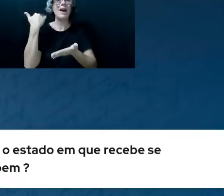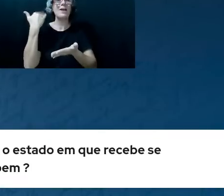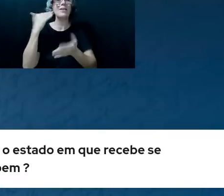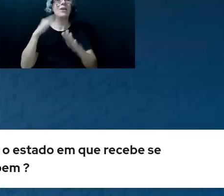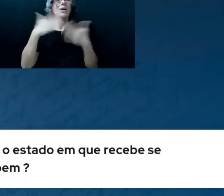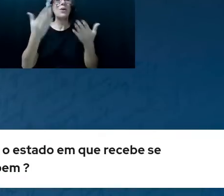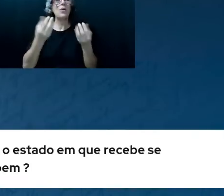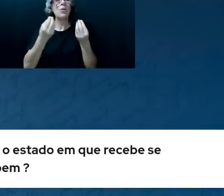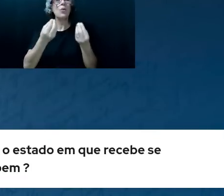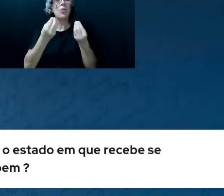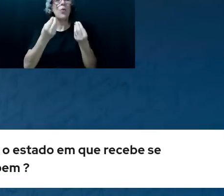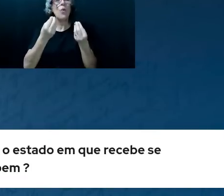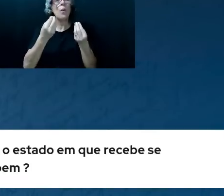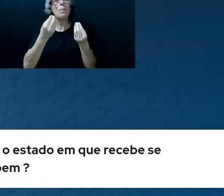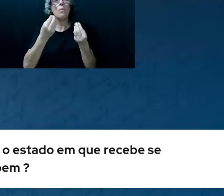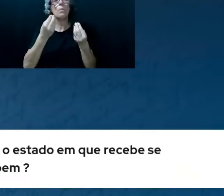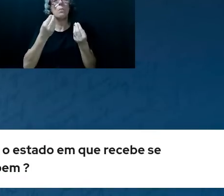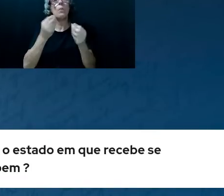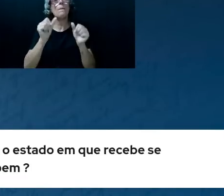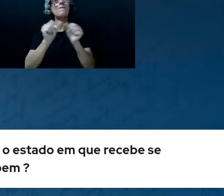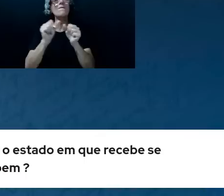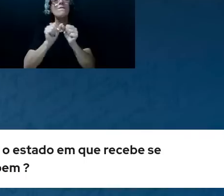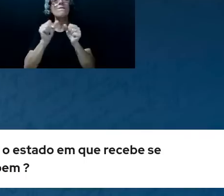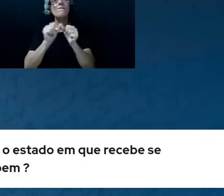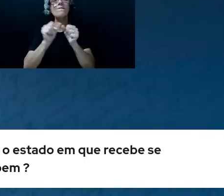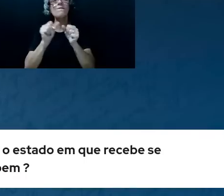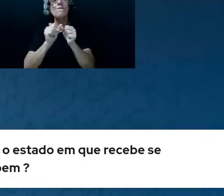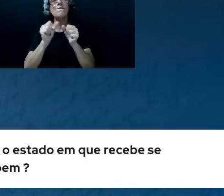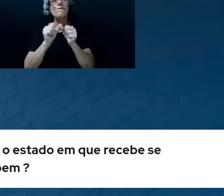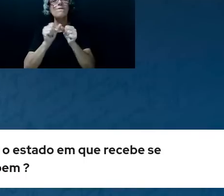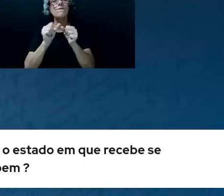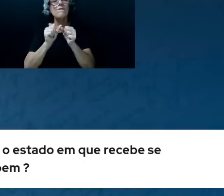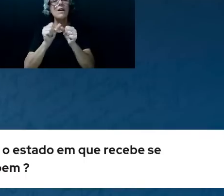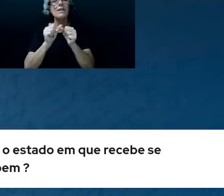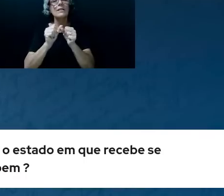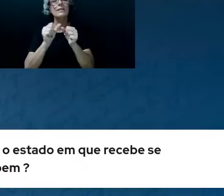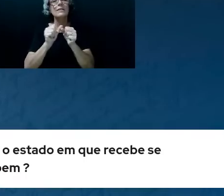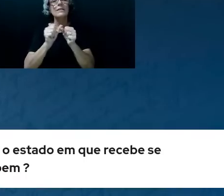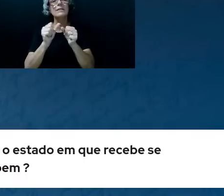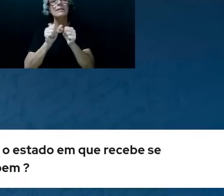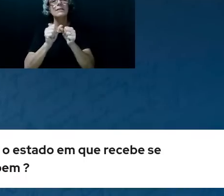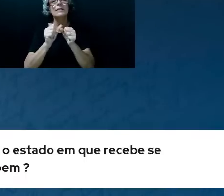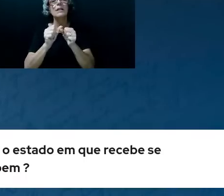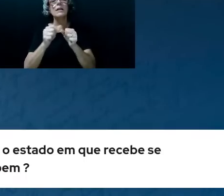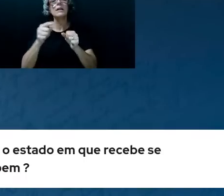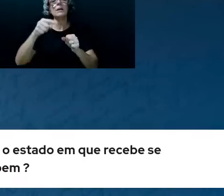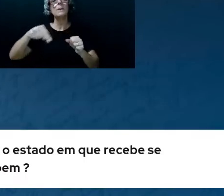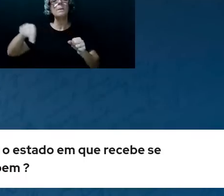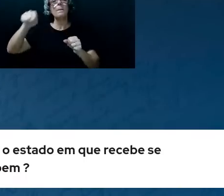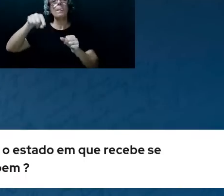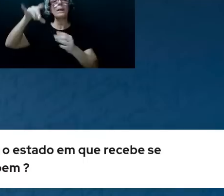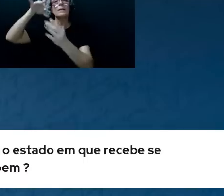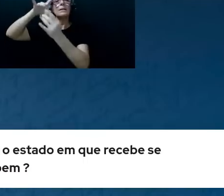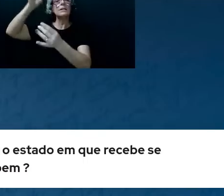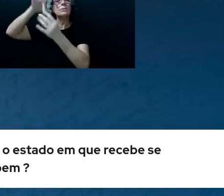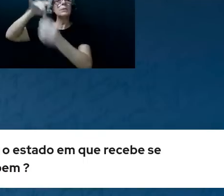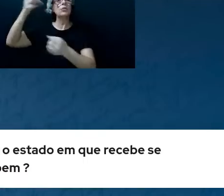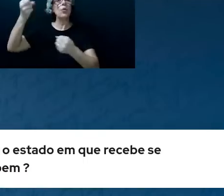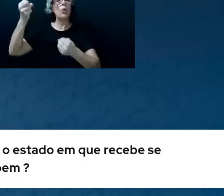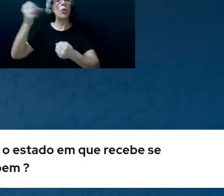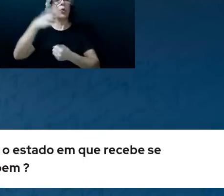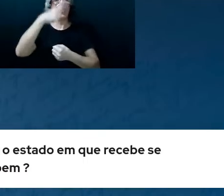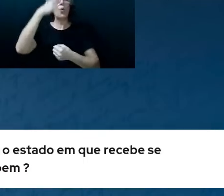Como fazer, né, para o estado em que se recebe informações dos espíritos de luz para a atuação do bem? Aí